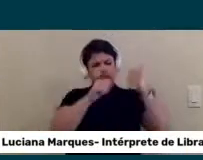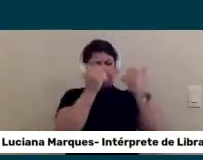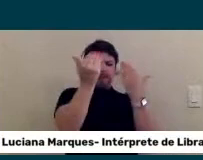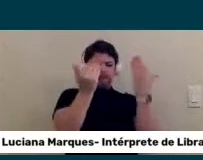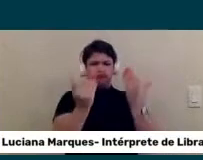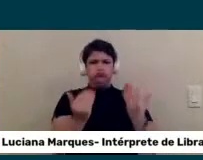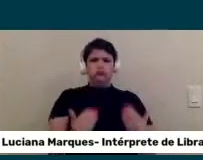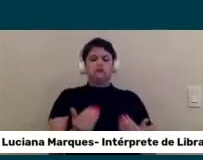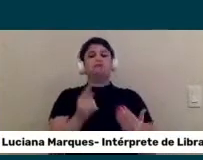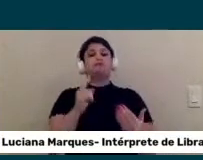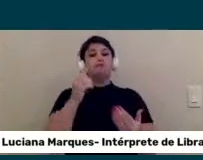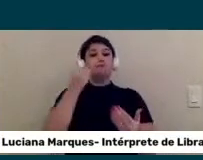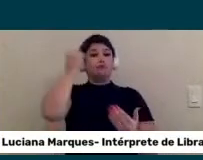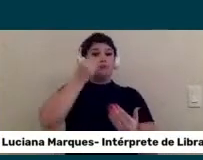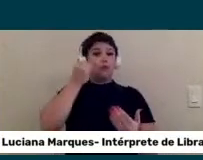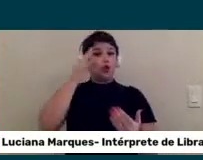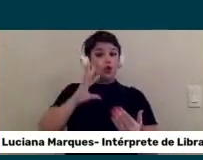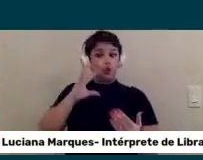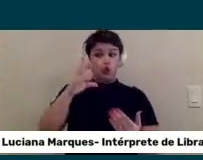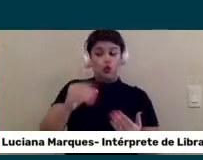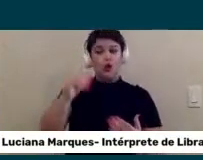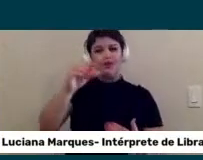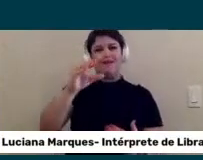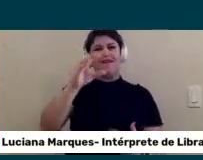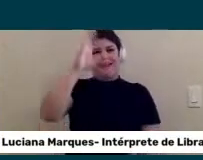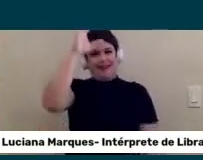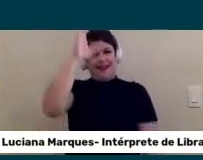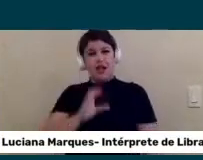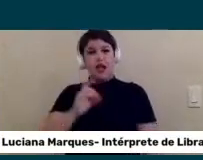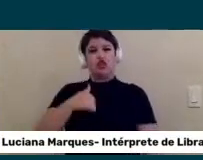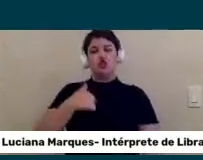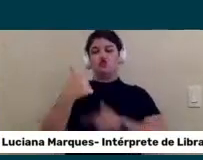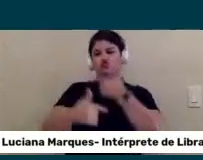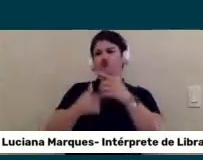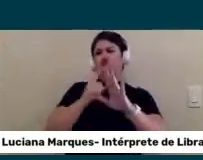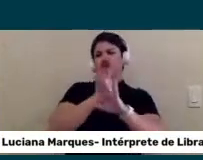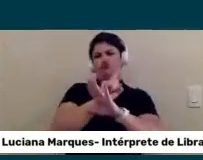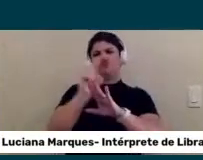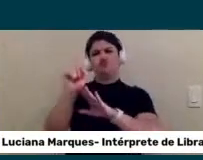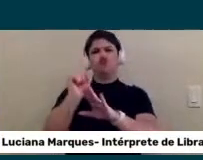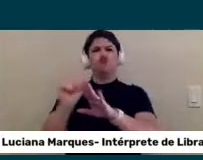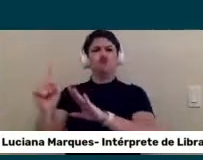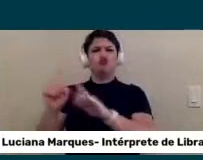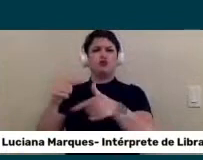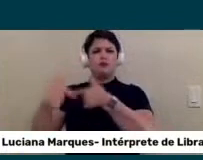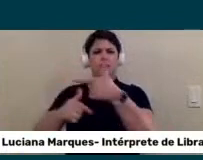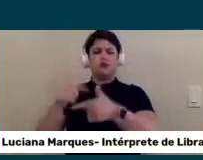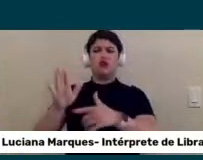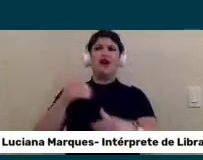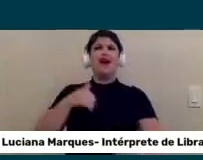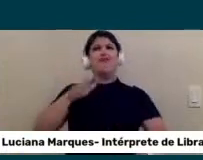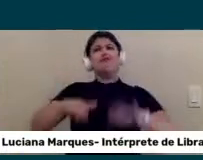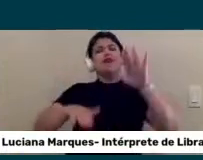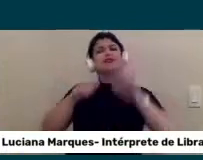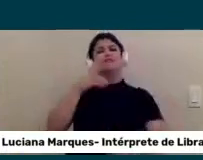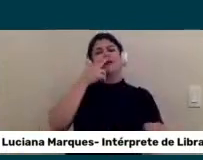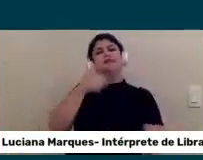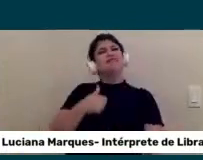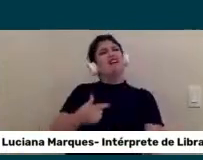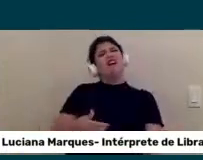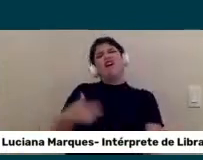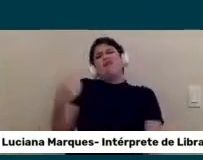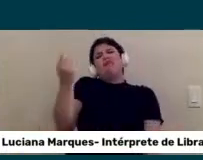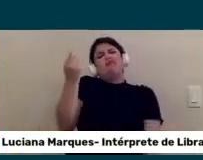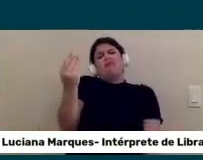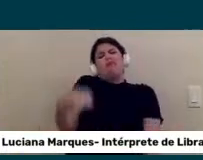de todas as clientes e empresas que eu já passei, a gente muitas vezes subestima a literacia. A gente tem um